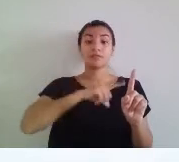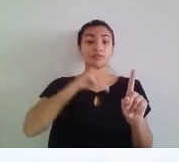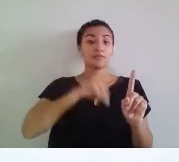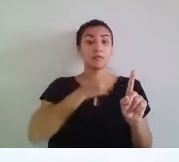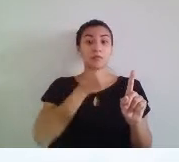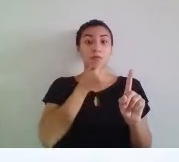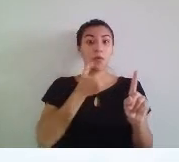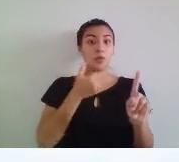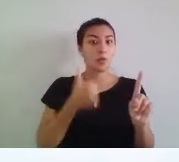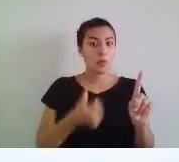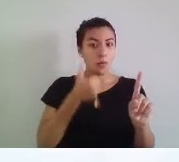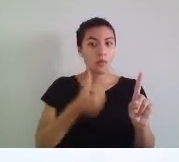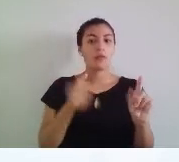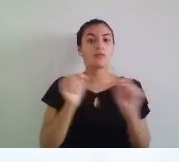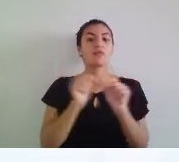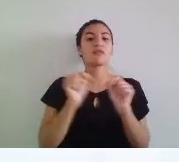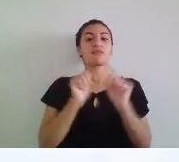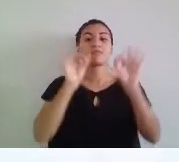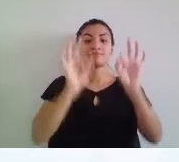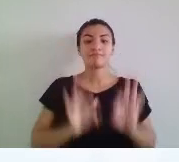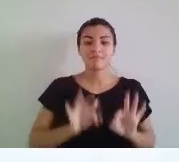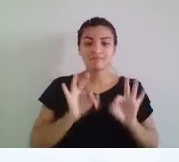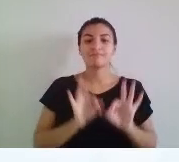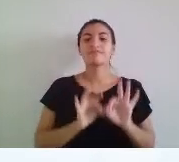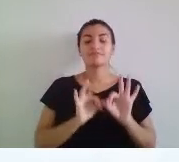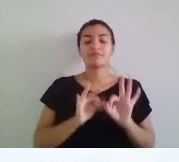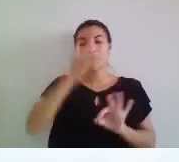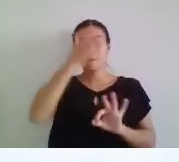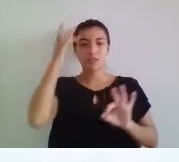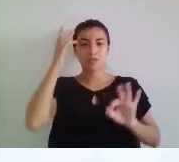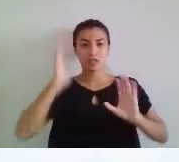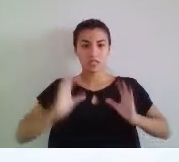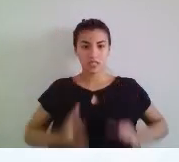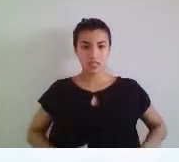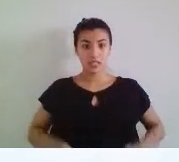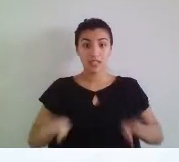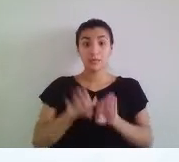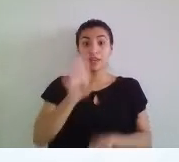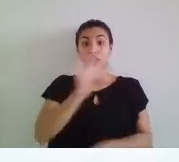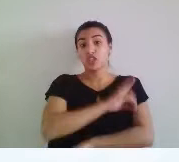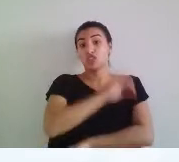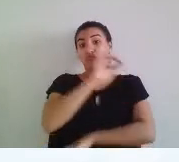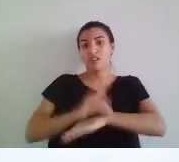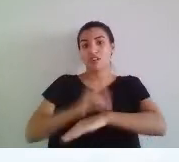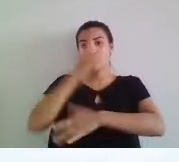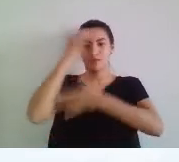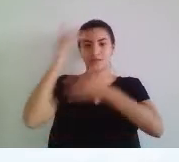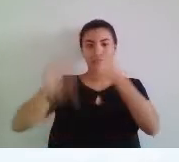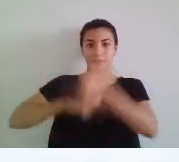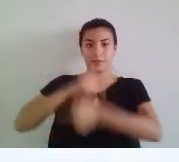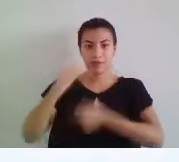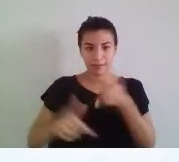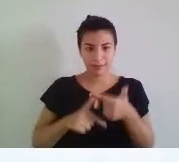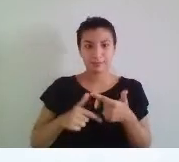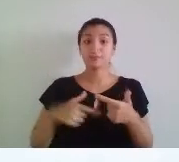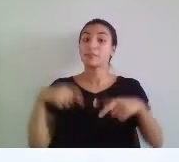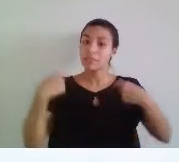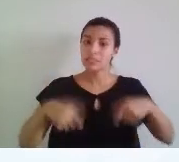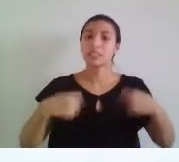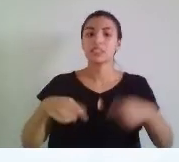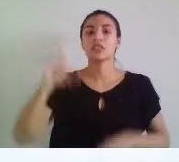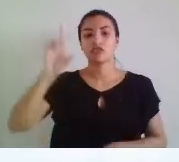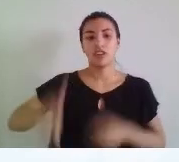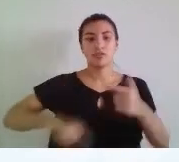de garantimento de cidadania e dignidade à classe trabalhadora. Então, de fato, nós precisamos de um direito do